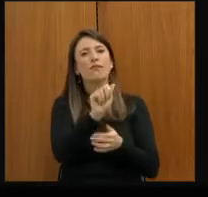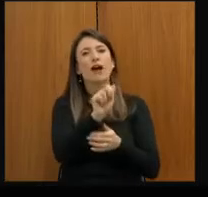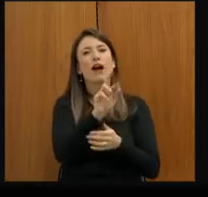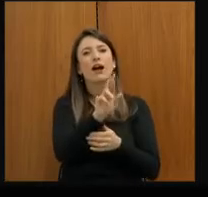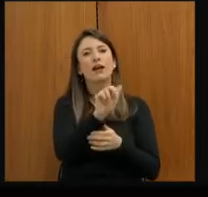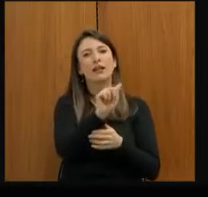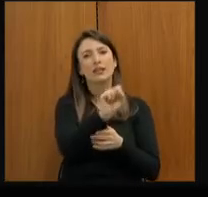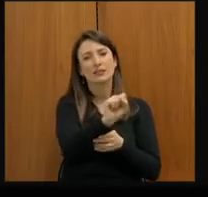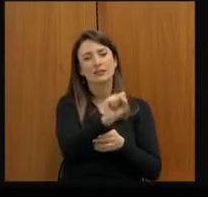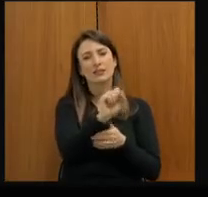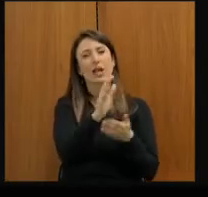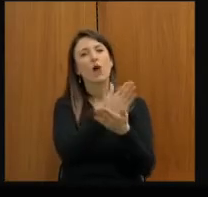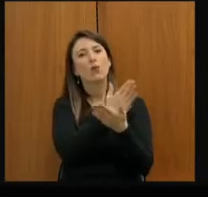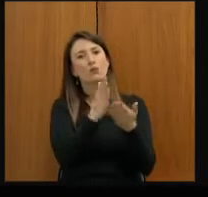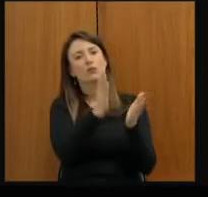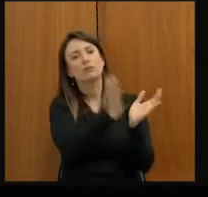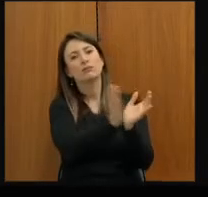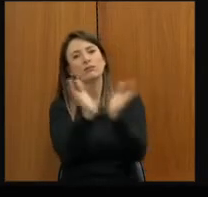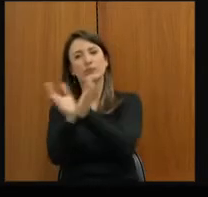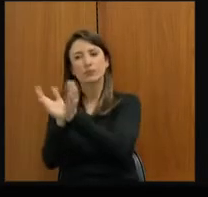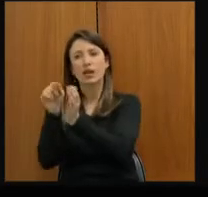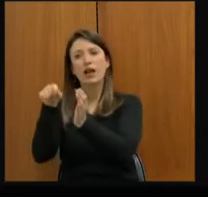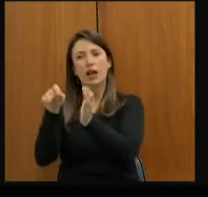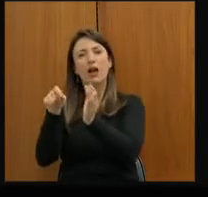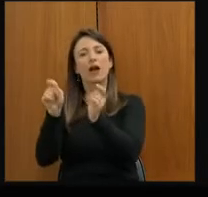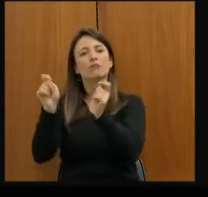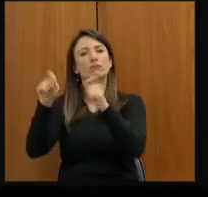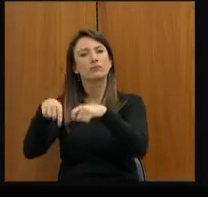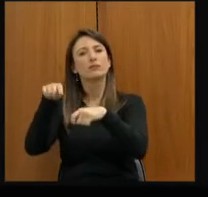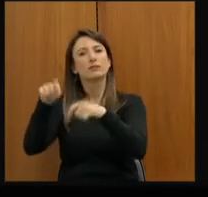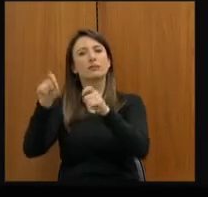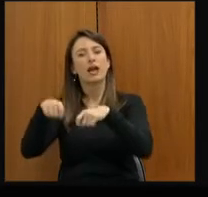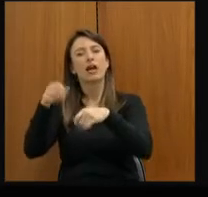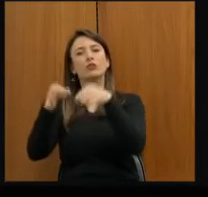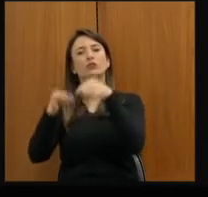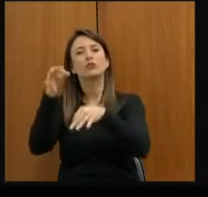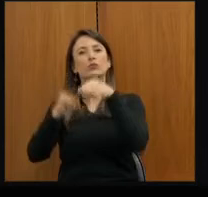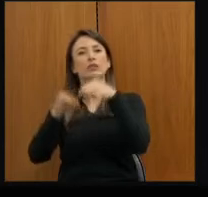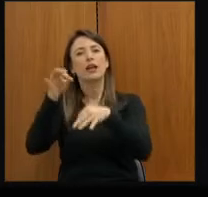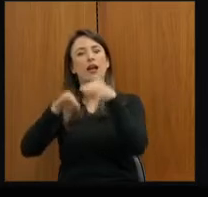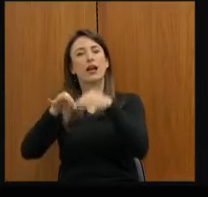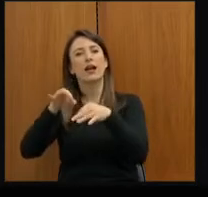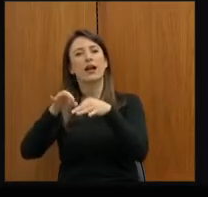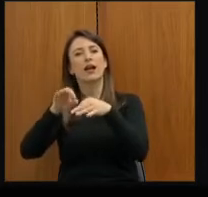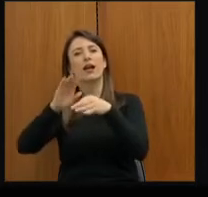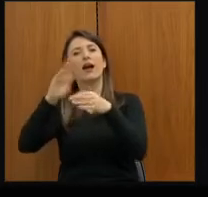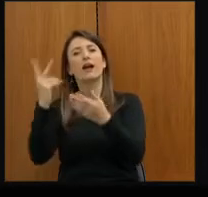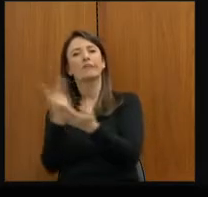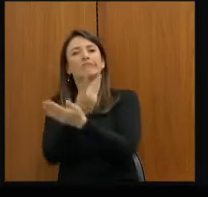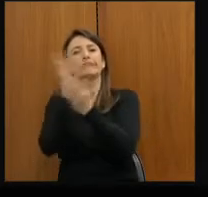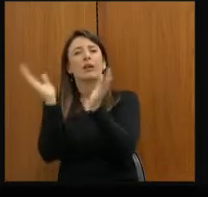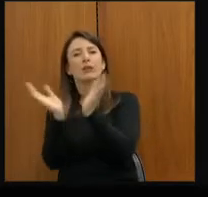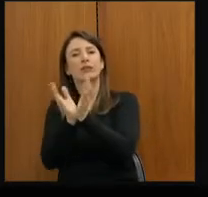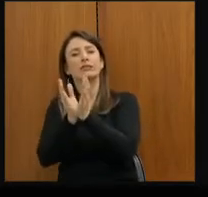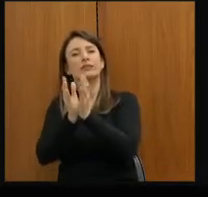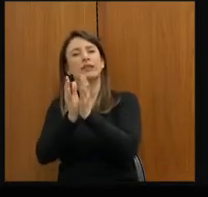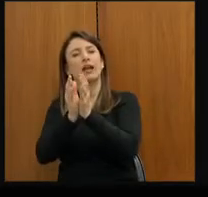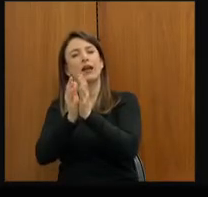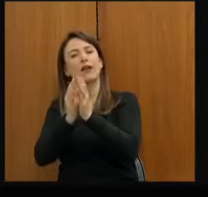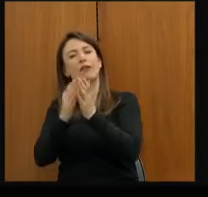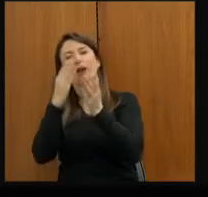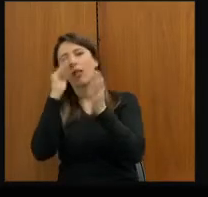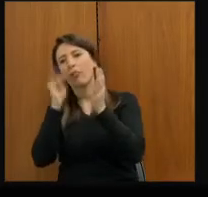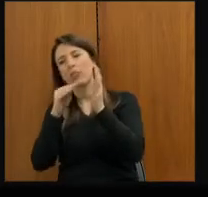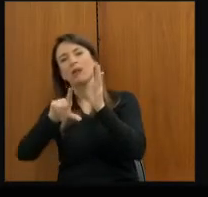chamava competência para julgar da dos casos de Lei Maria da Penha no momento atual nós